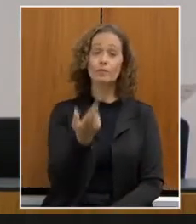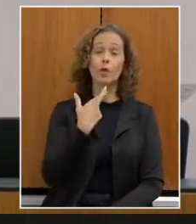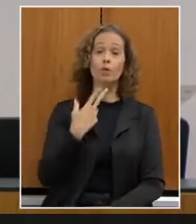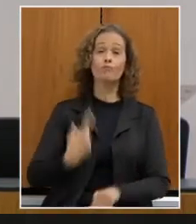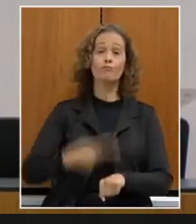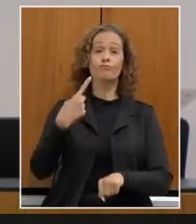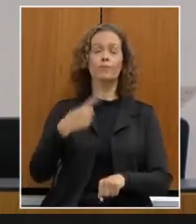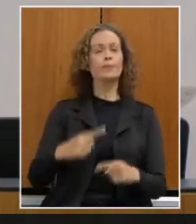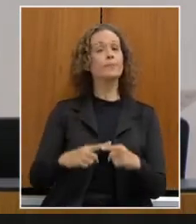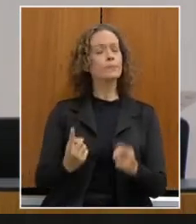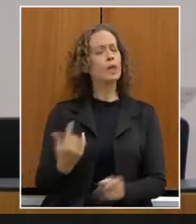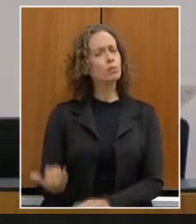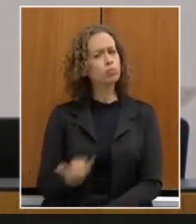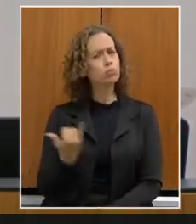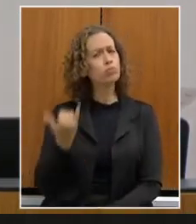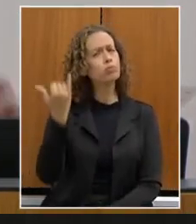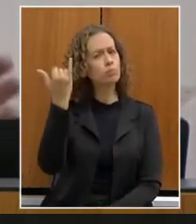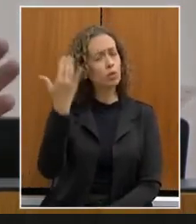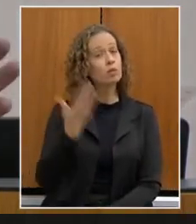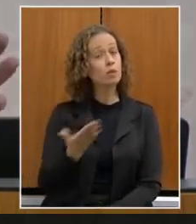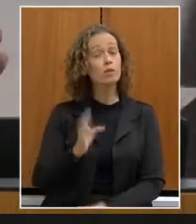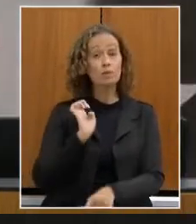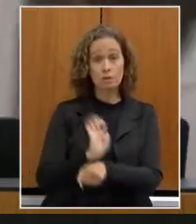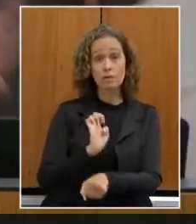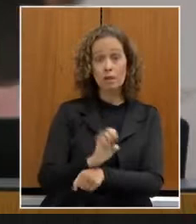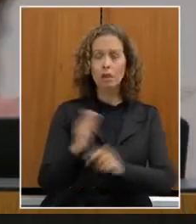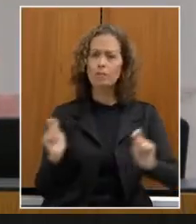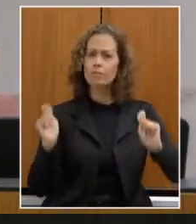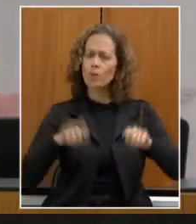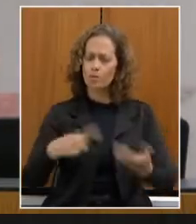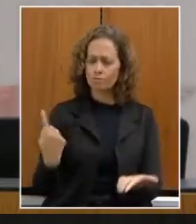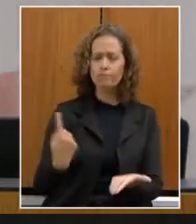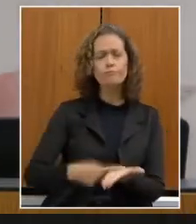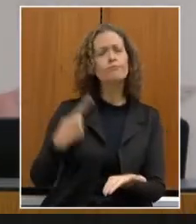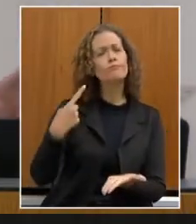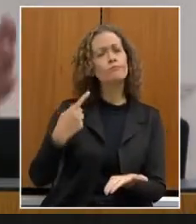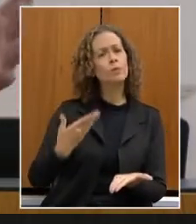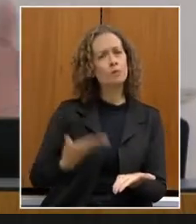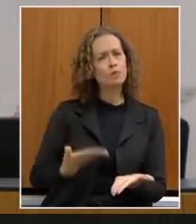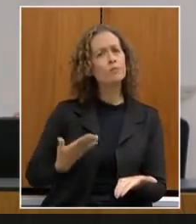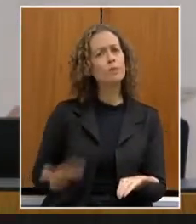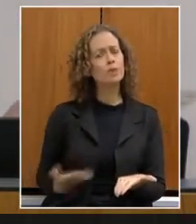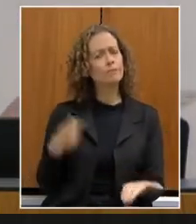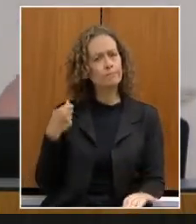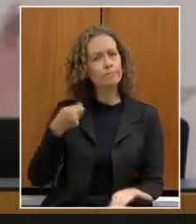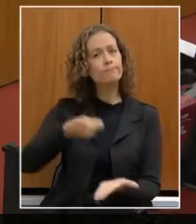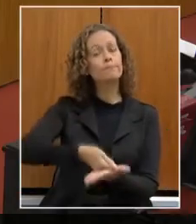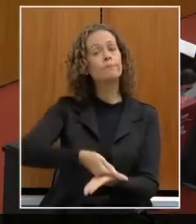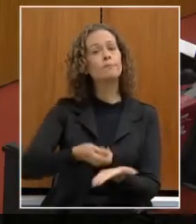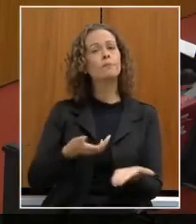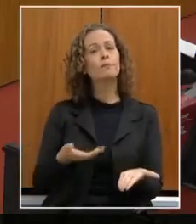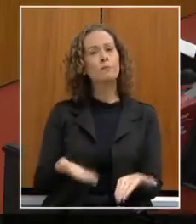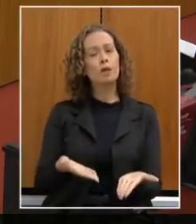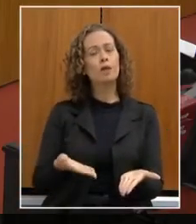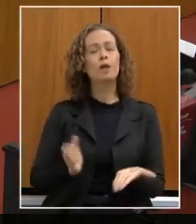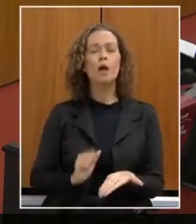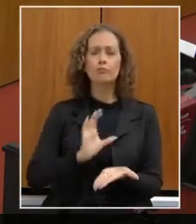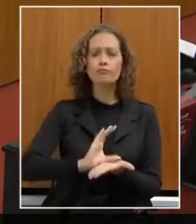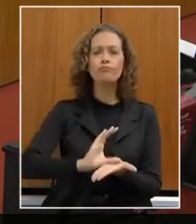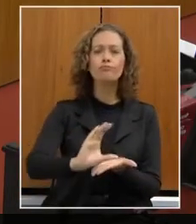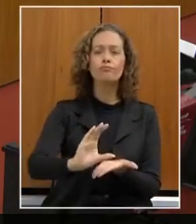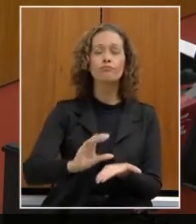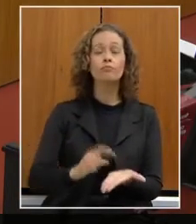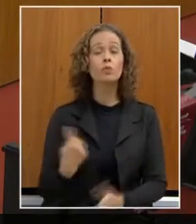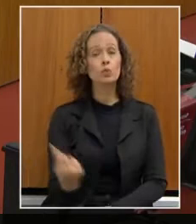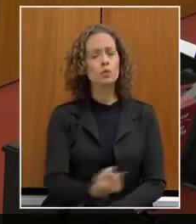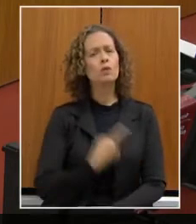é muito importante que o Estado possa cumprir e possa pagar esses recursos. E nós